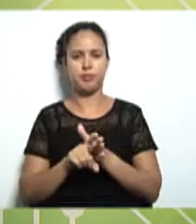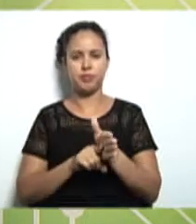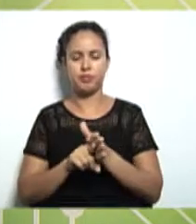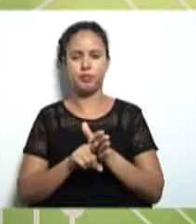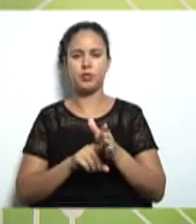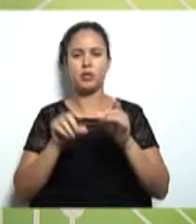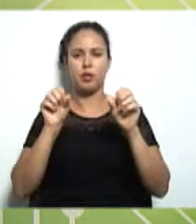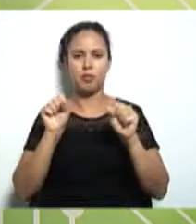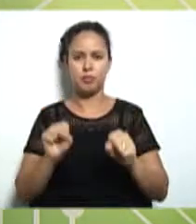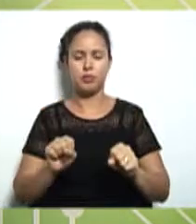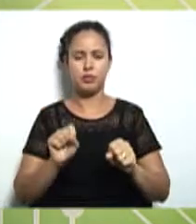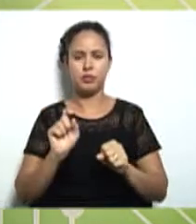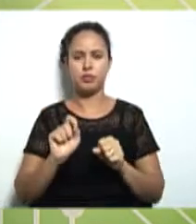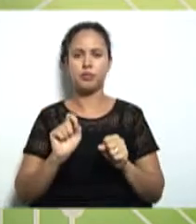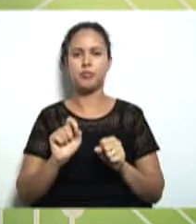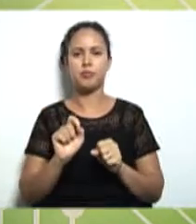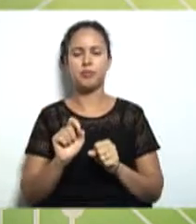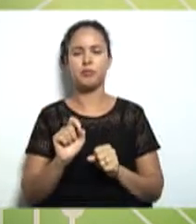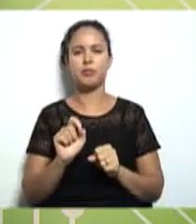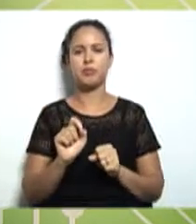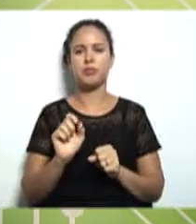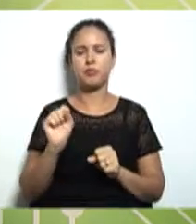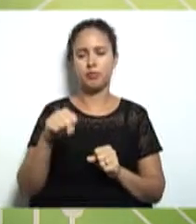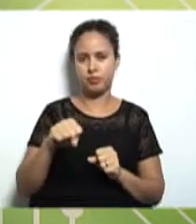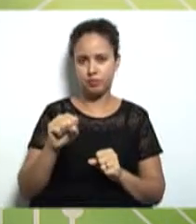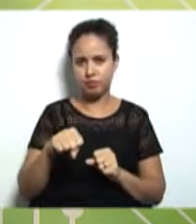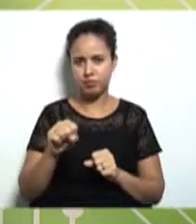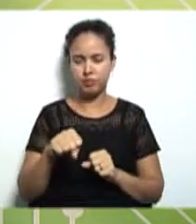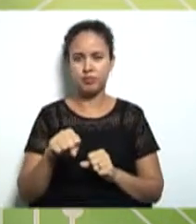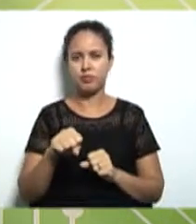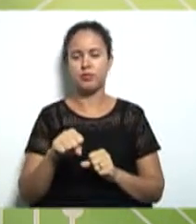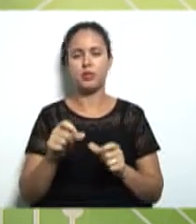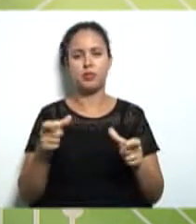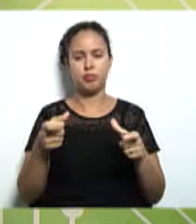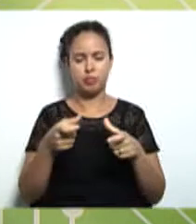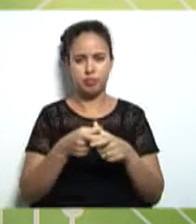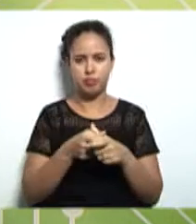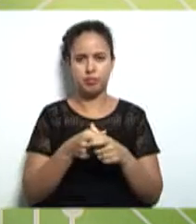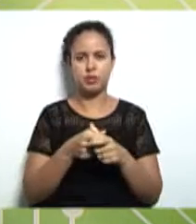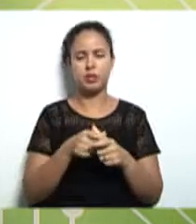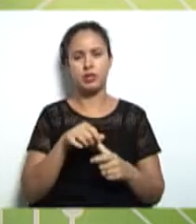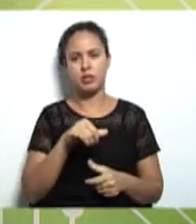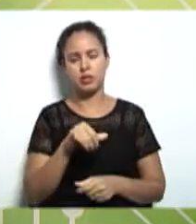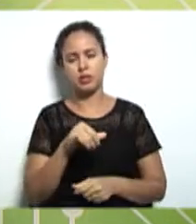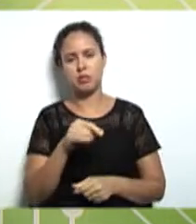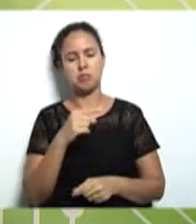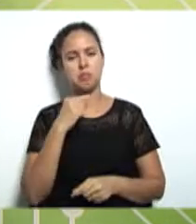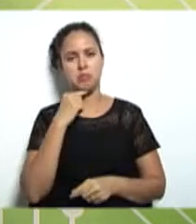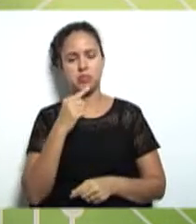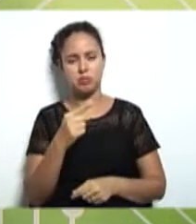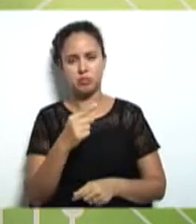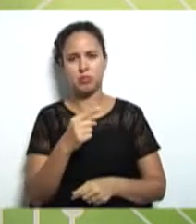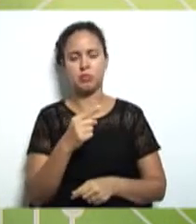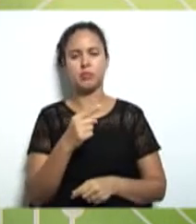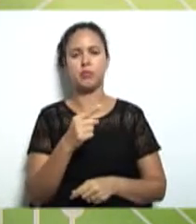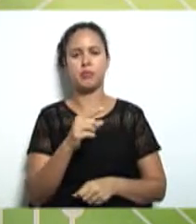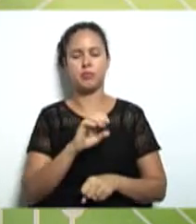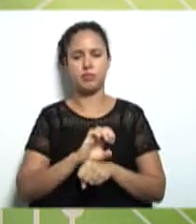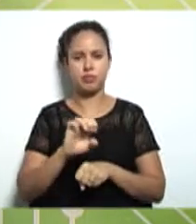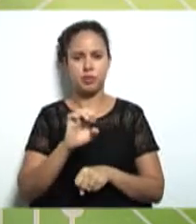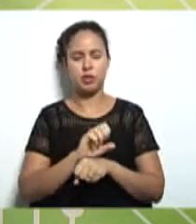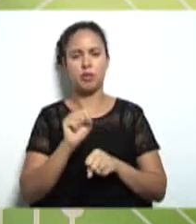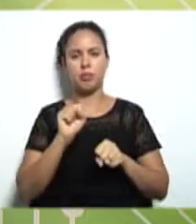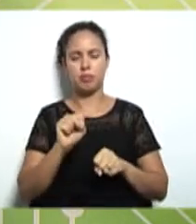ele pode, né, sim, de todos os casos se esgotarem ou não conseguir estágio, ele pode